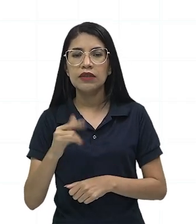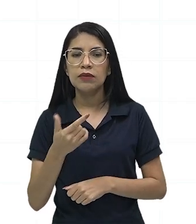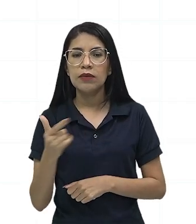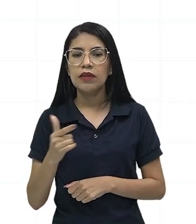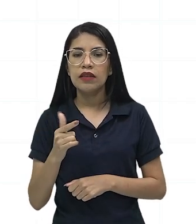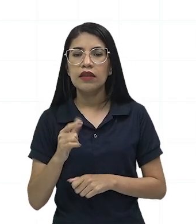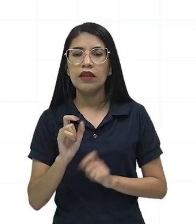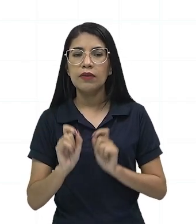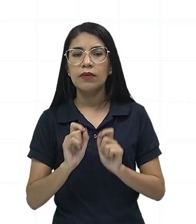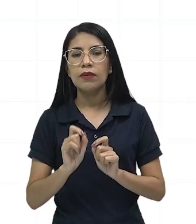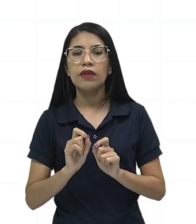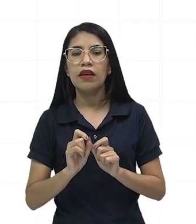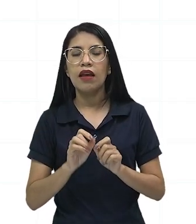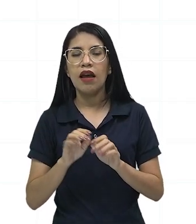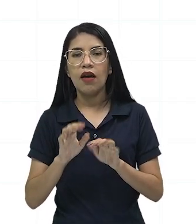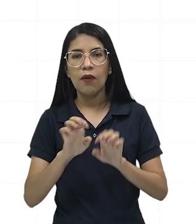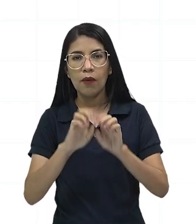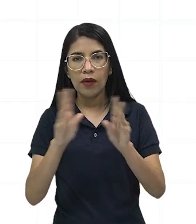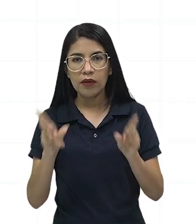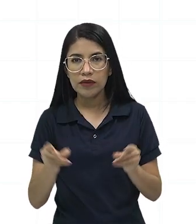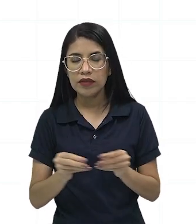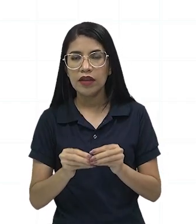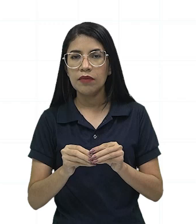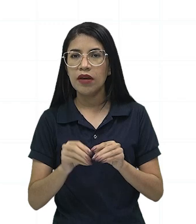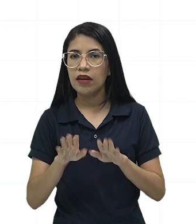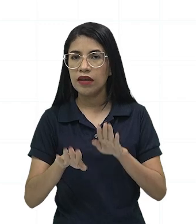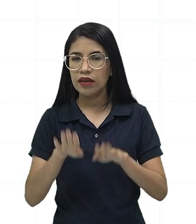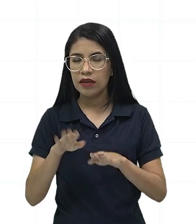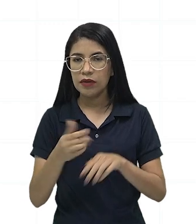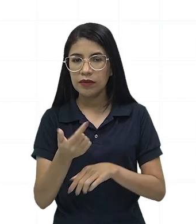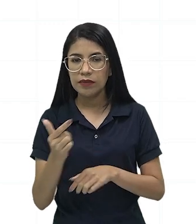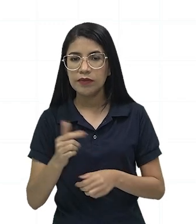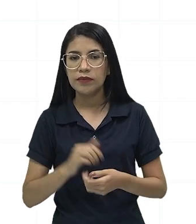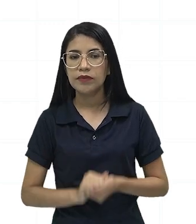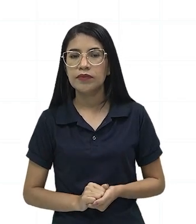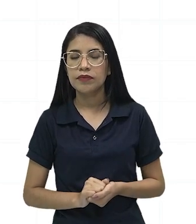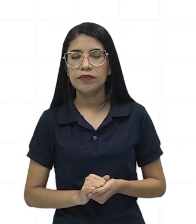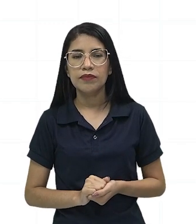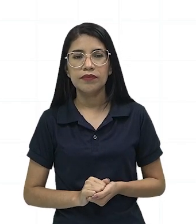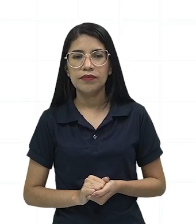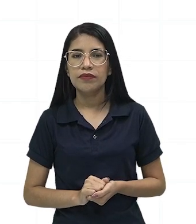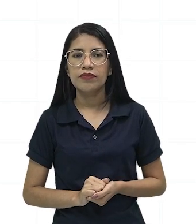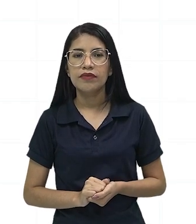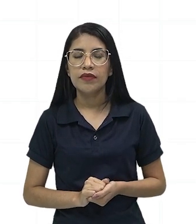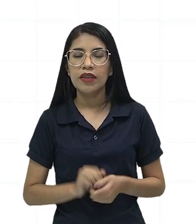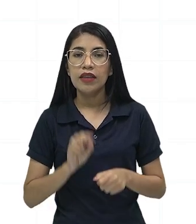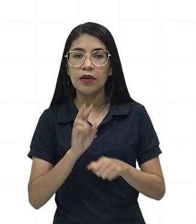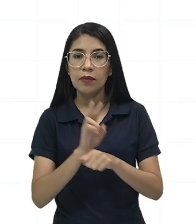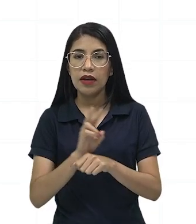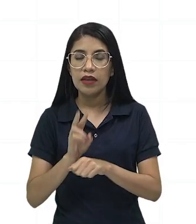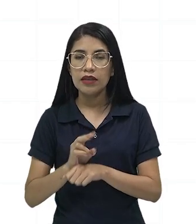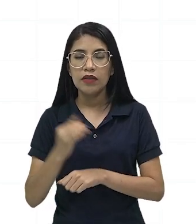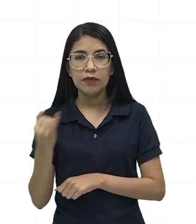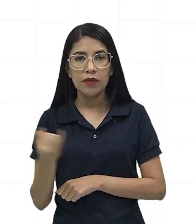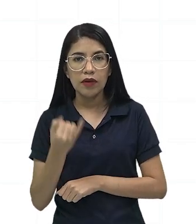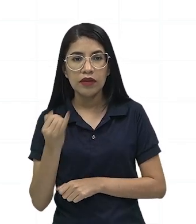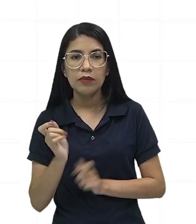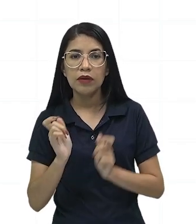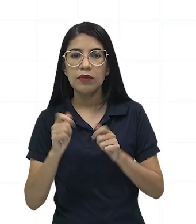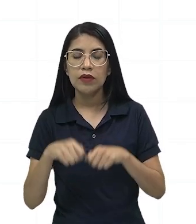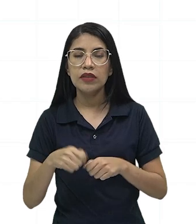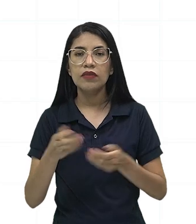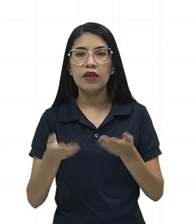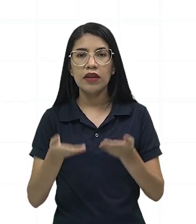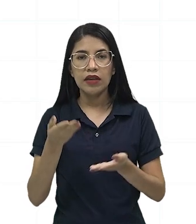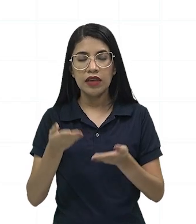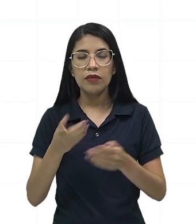adequada dos ecossistemas, o equilíbrio ambiental fica ameaçado. Na sequência, a preservação é fundamental para